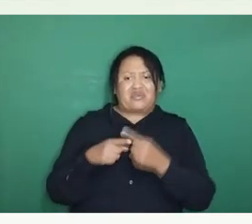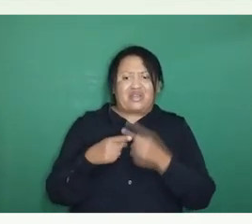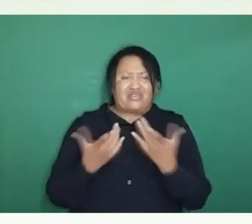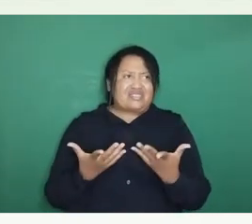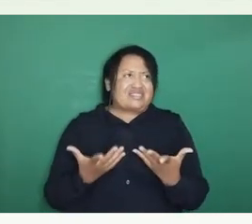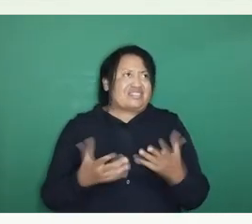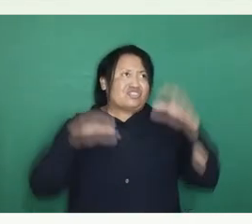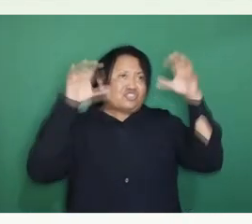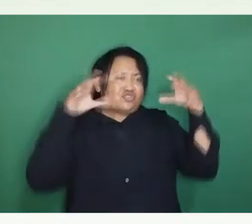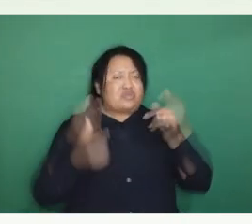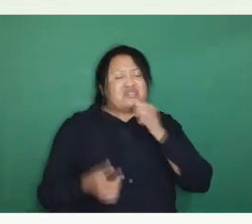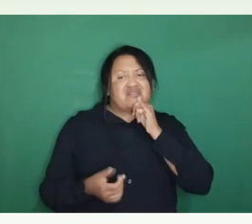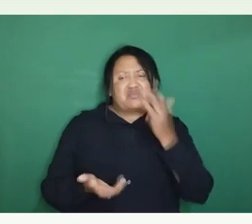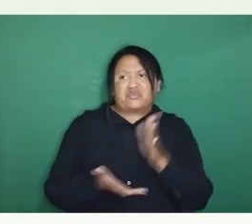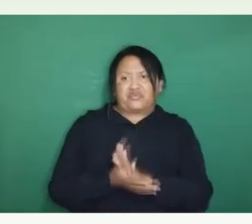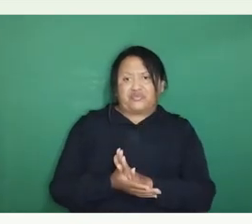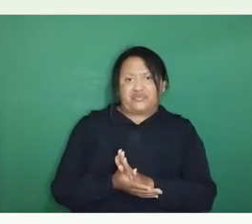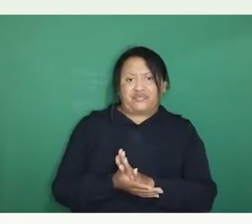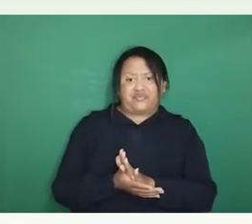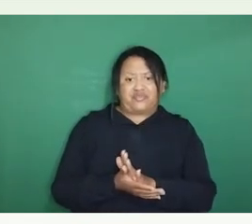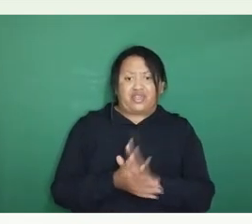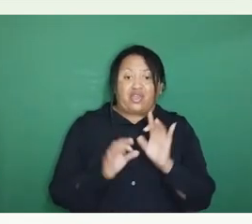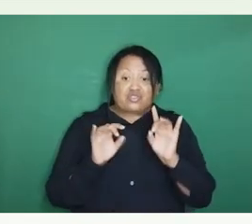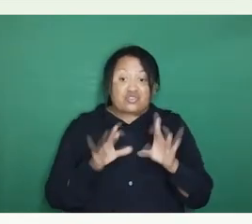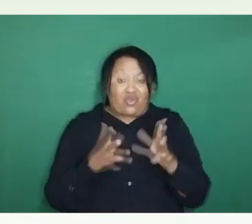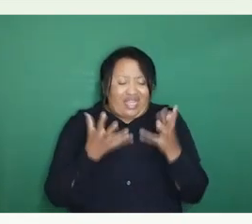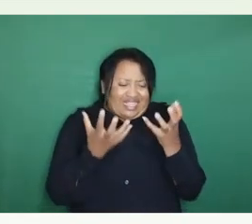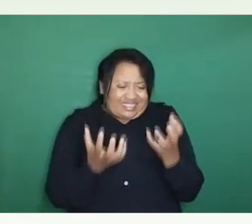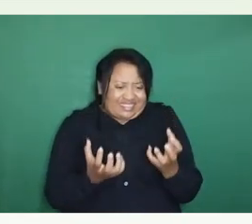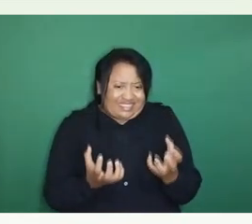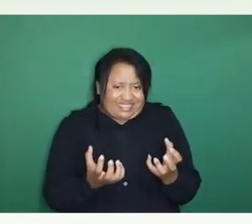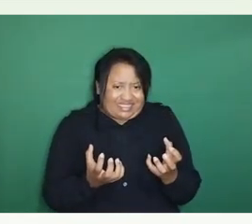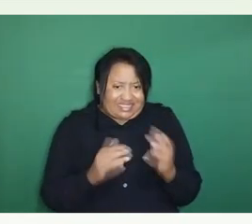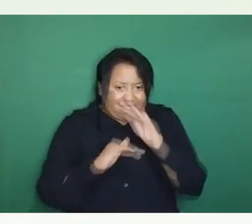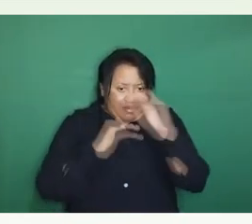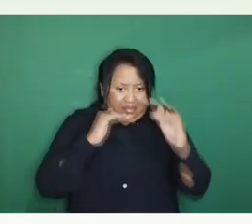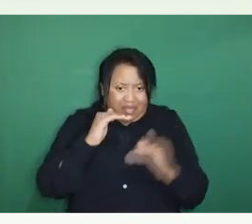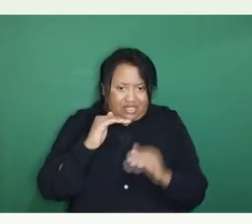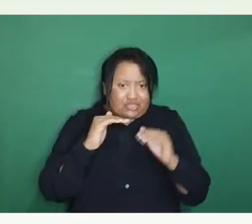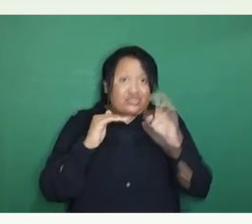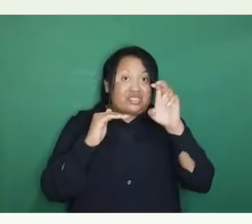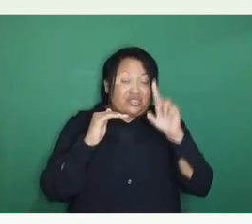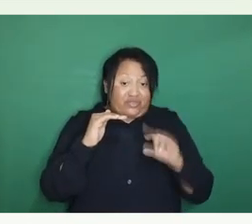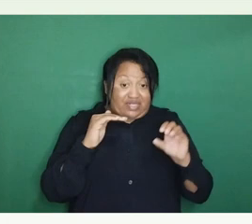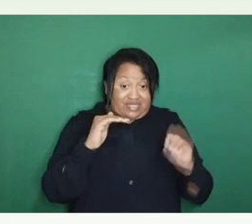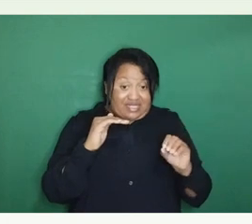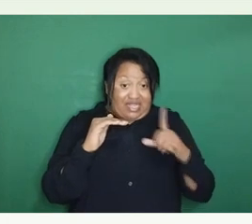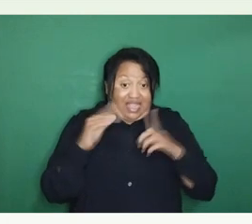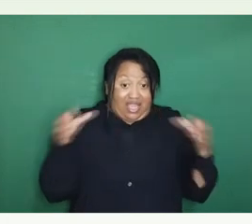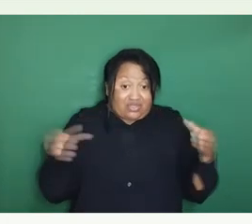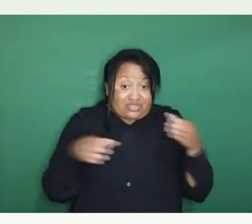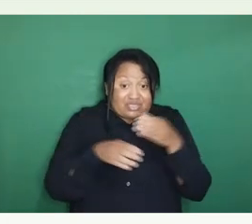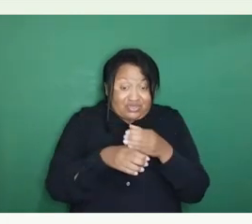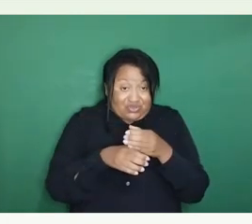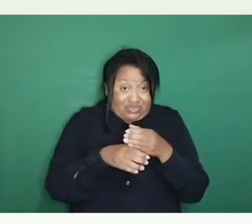pH baixo de 5 causam redução da atividade microbiana certo atividade microbiana ela é muito importante para